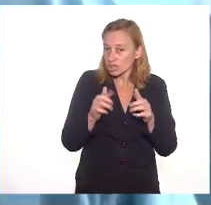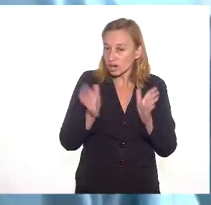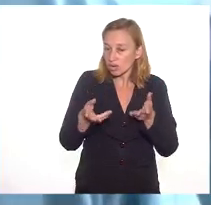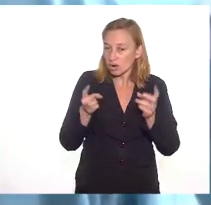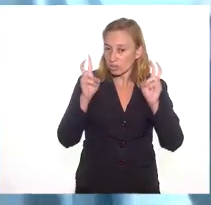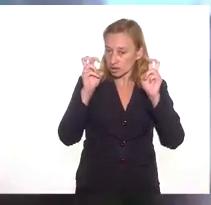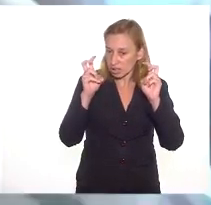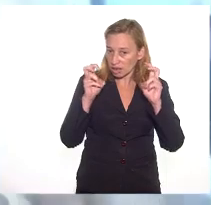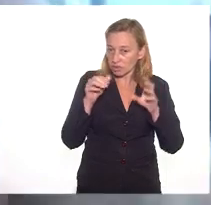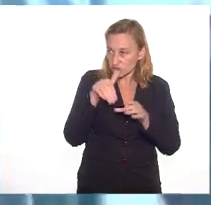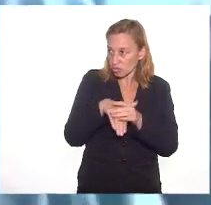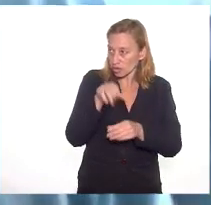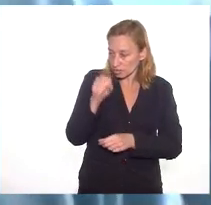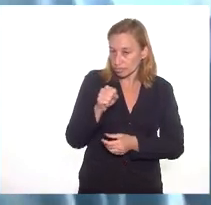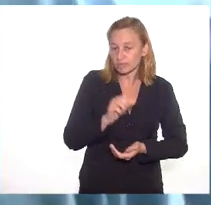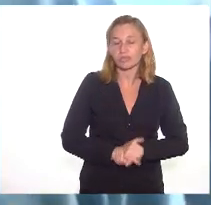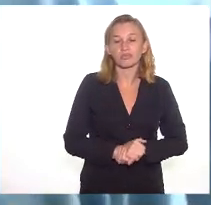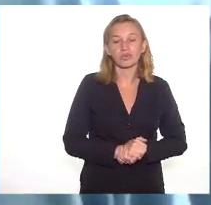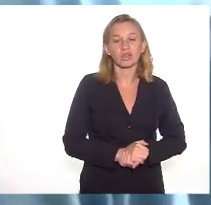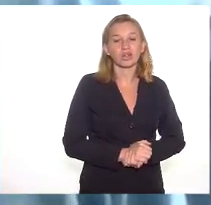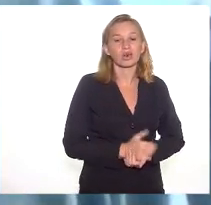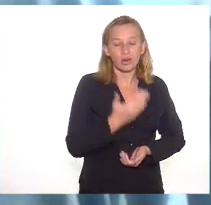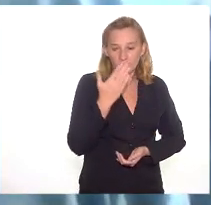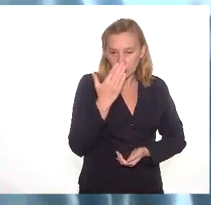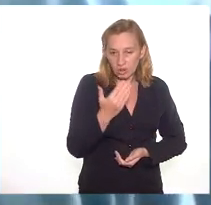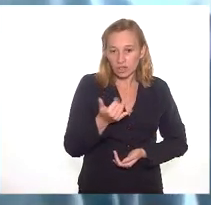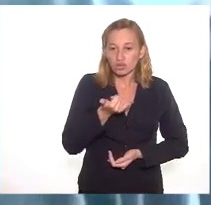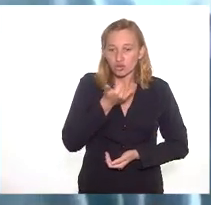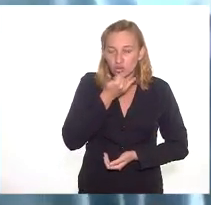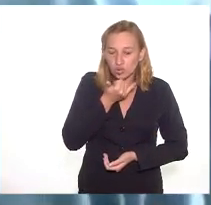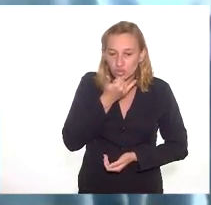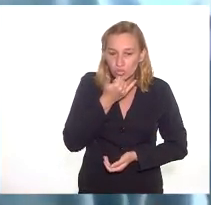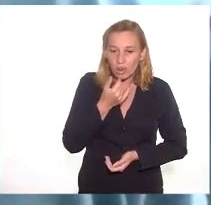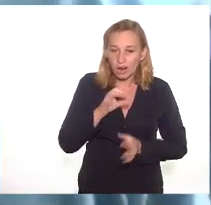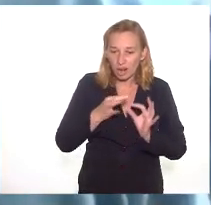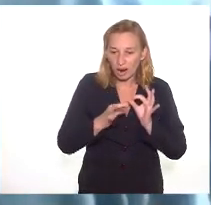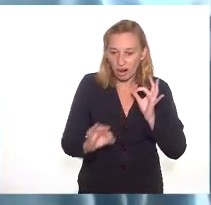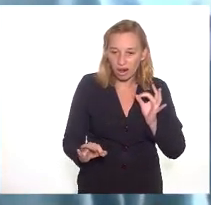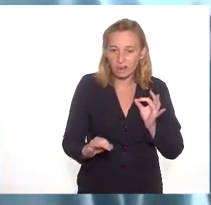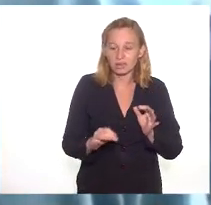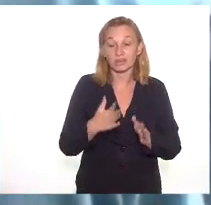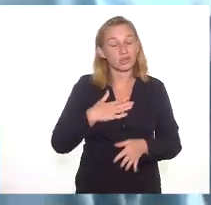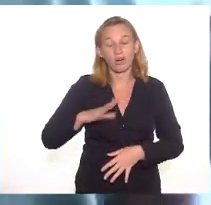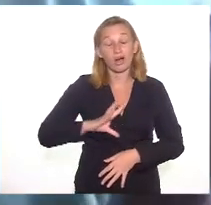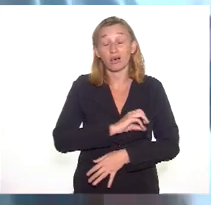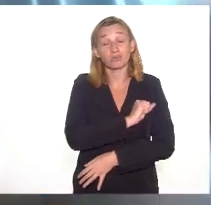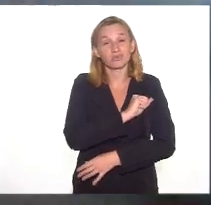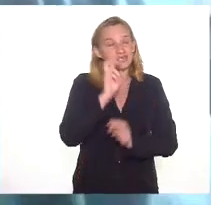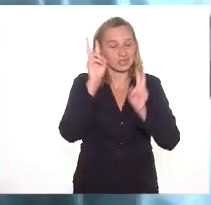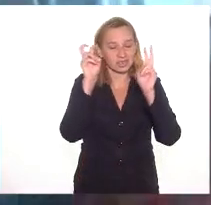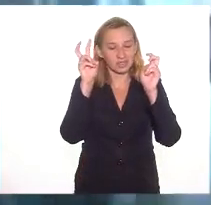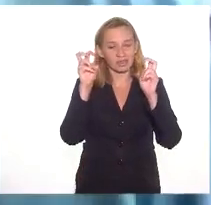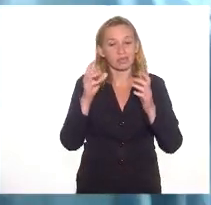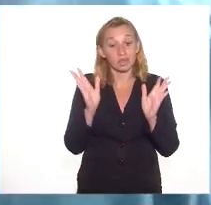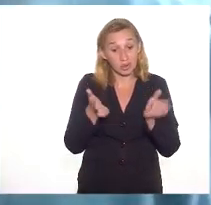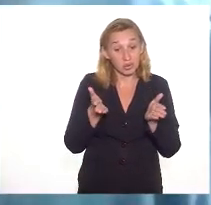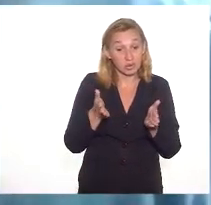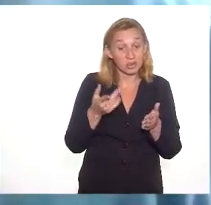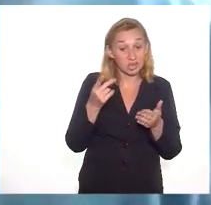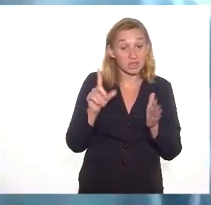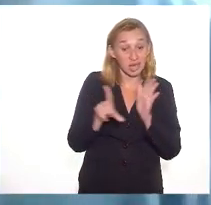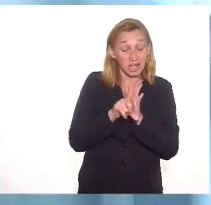agora declarando voto. Era isso, presidente Jair Bittencourt. Desculpa ter me alongado, mas eu sou um apaixonado por esse tema e hoje temos essa